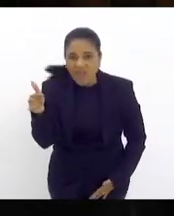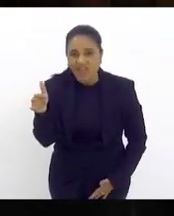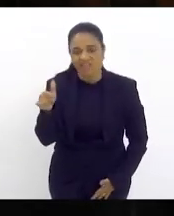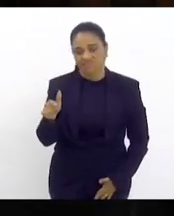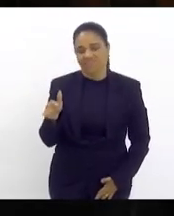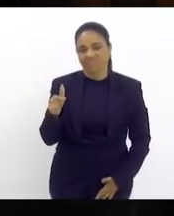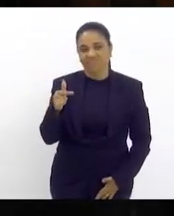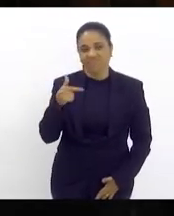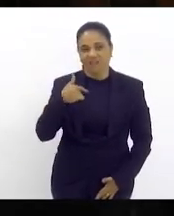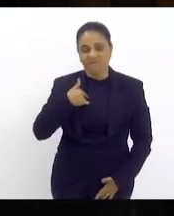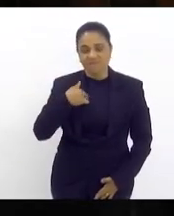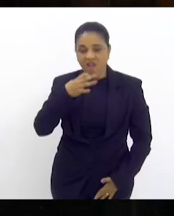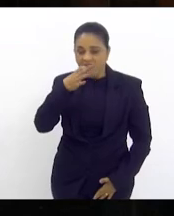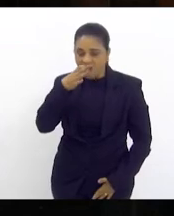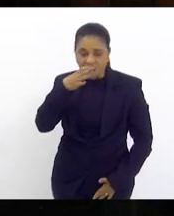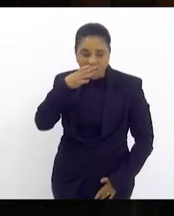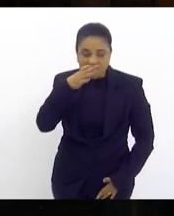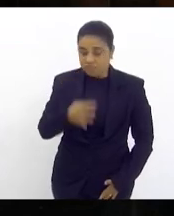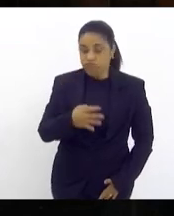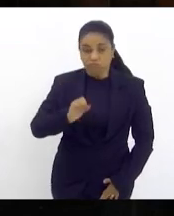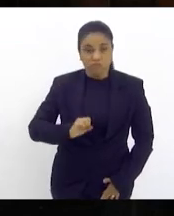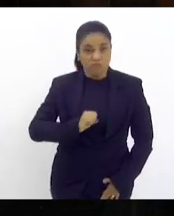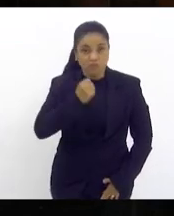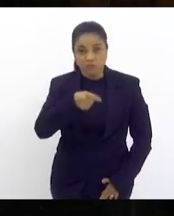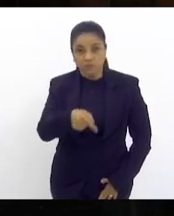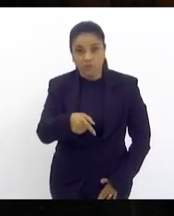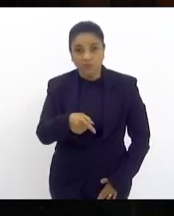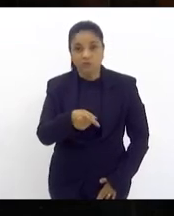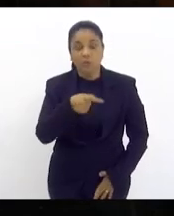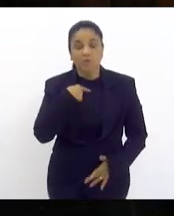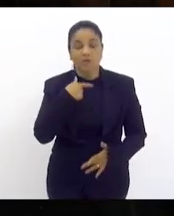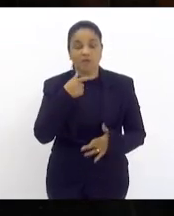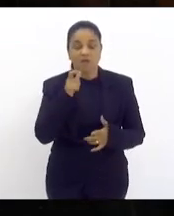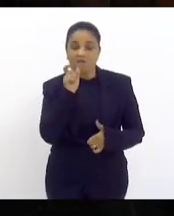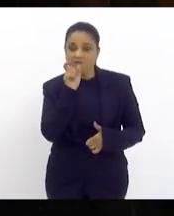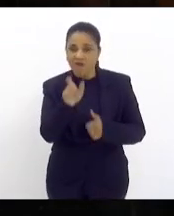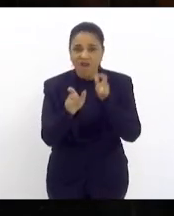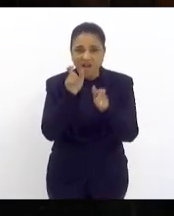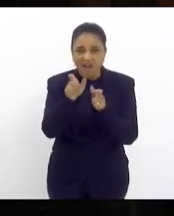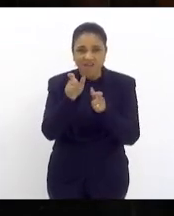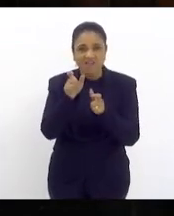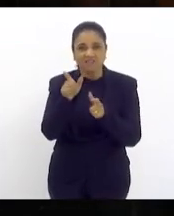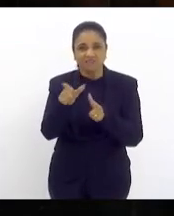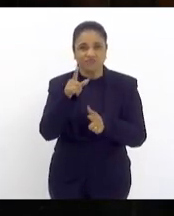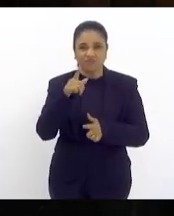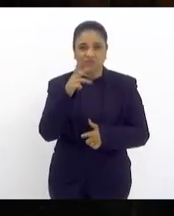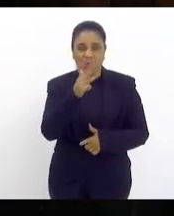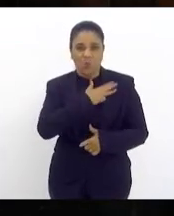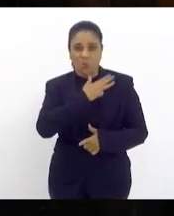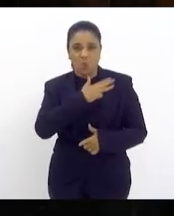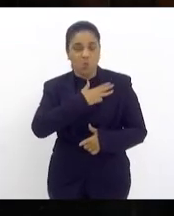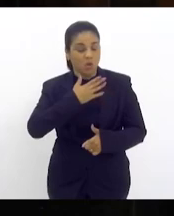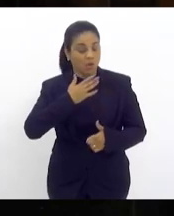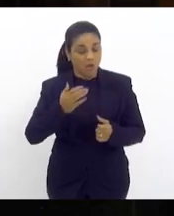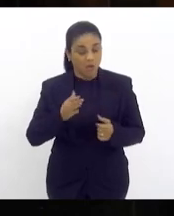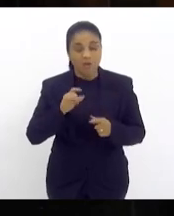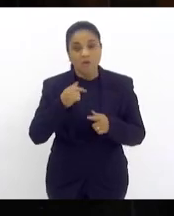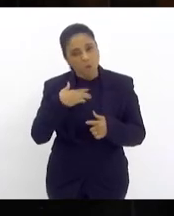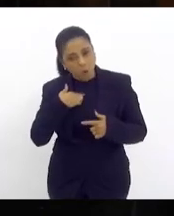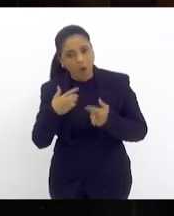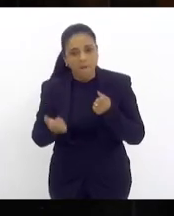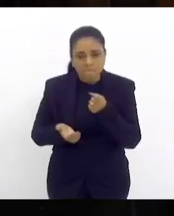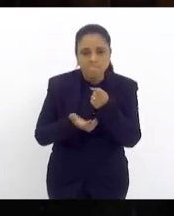aqui todo meu repúdio a essa fala sujeito que que tá lá é todo meu apoio à comunidade